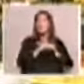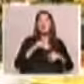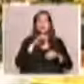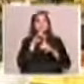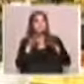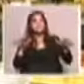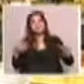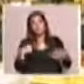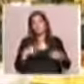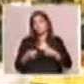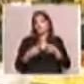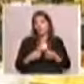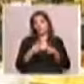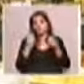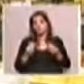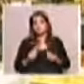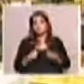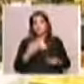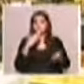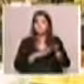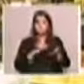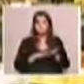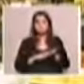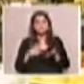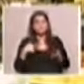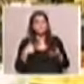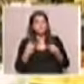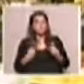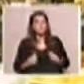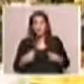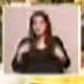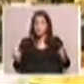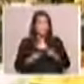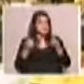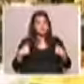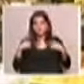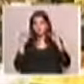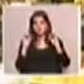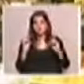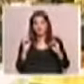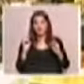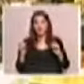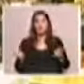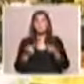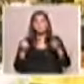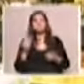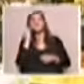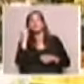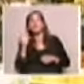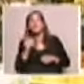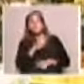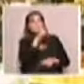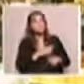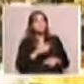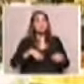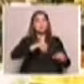boas casas, tanto a nível de lojas como a nível de restauração. E não faço publicidade. A publicidade são os chefes a falar uns com os outros, são